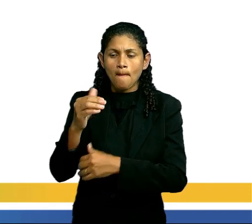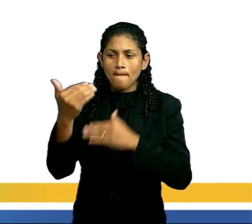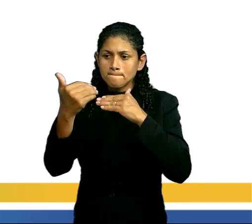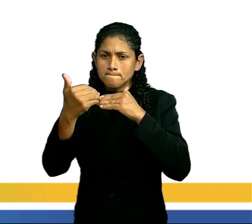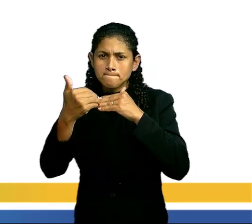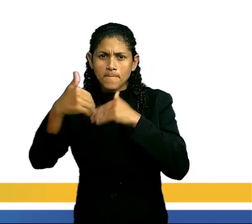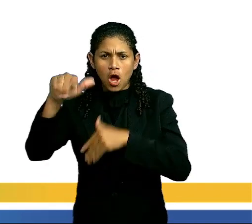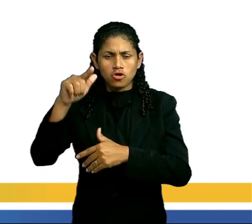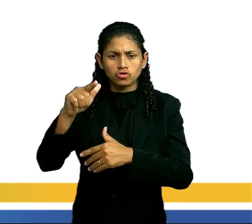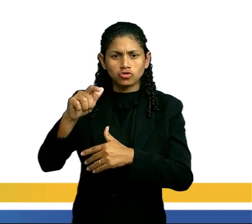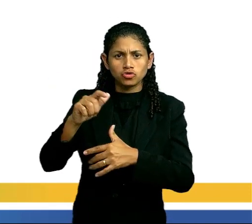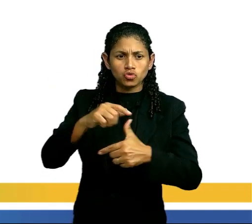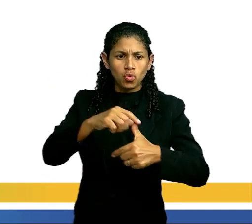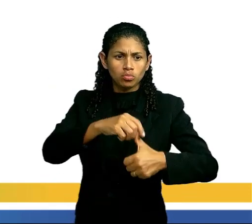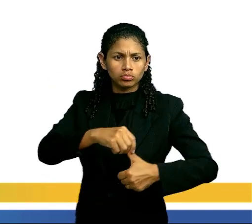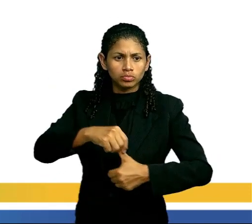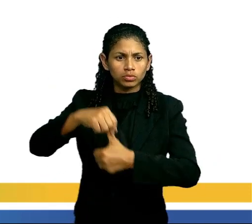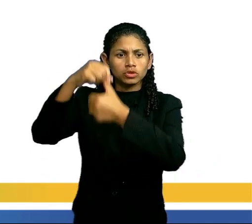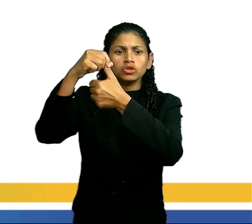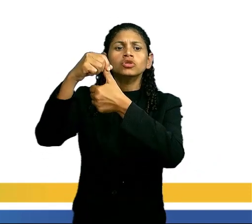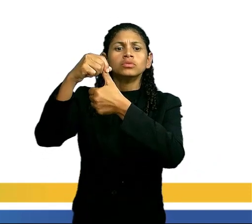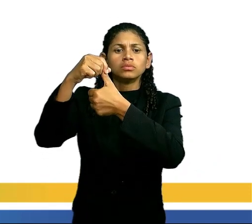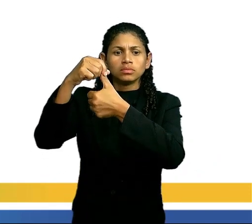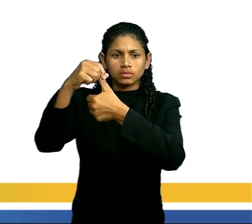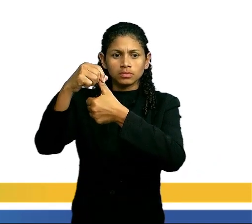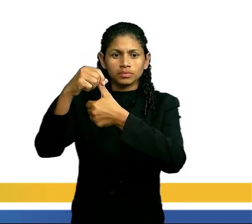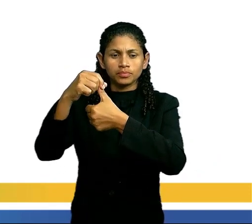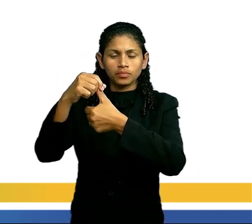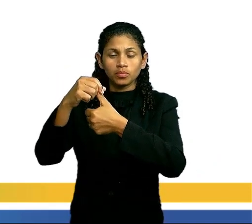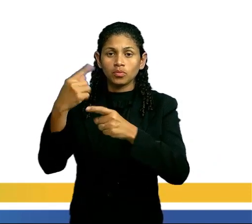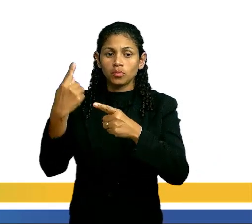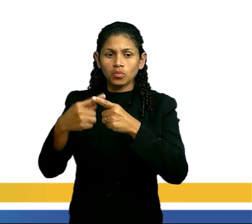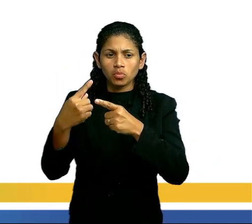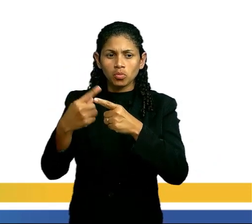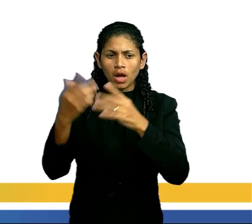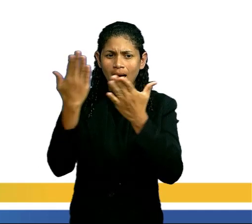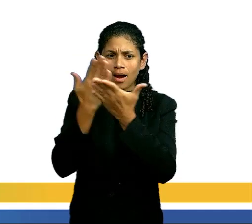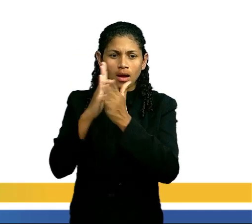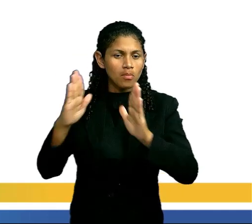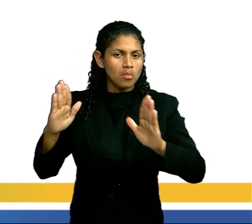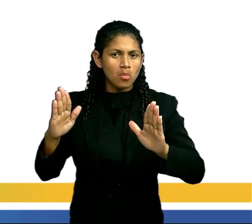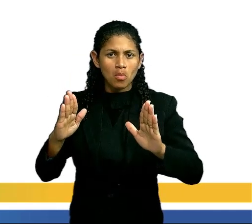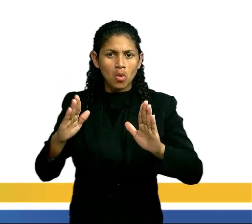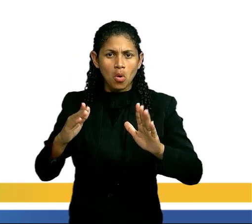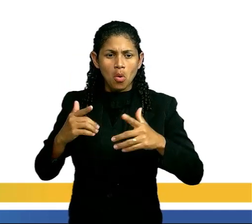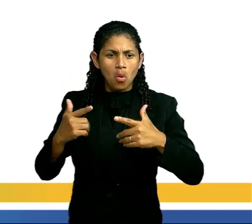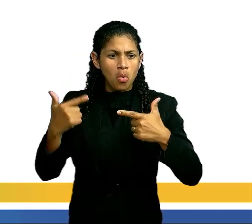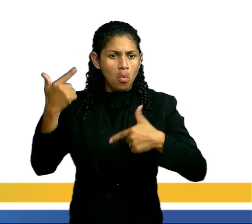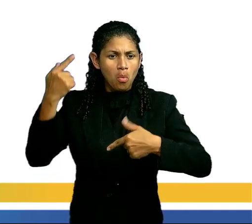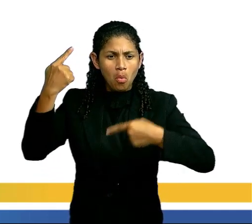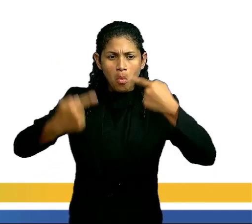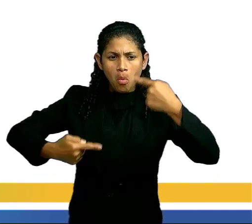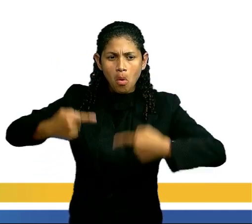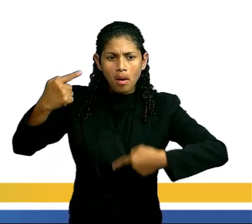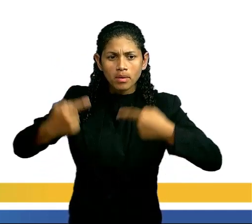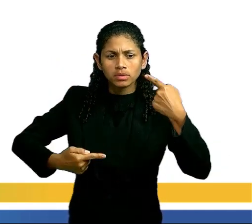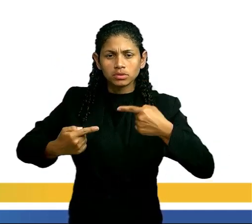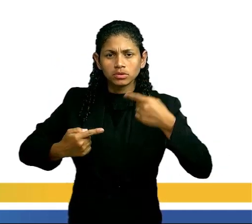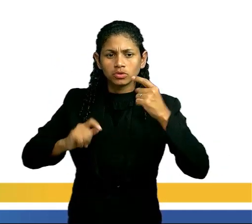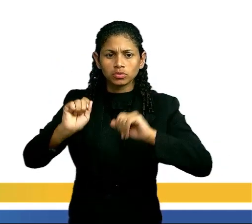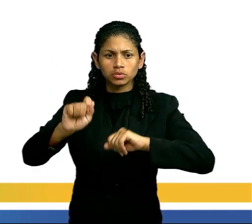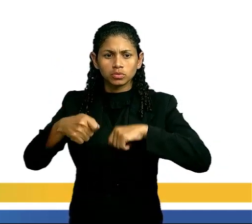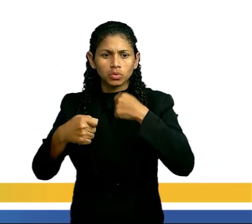foi capaz de acabar com a guerra comercial existente entre os Estados Unidos e a China. Letra B. Orientar a